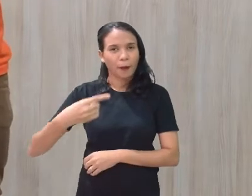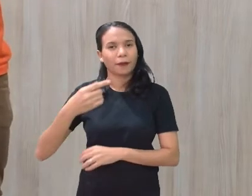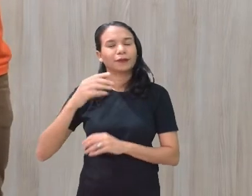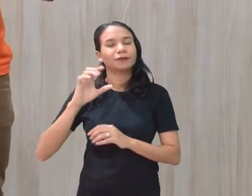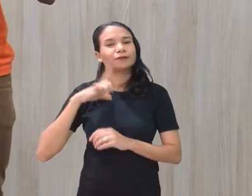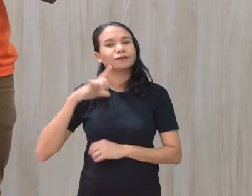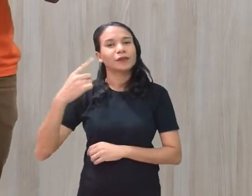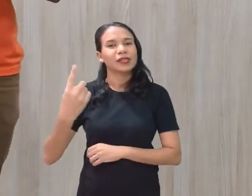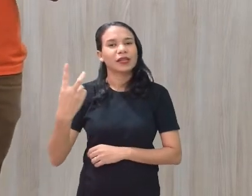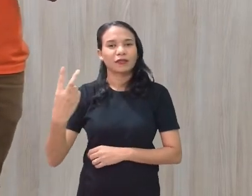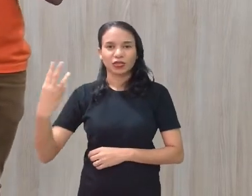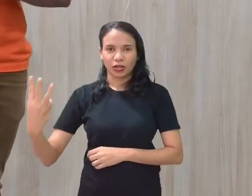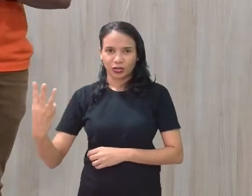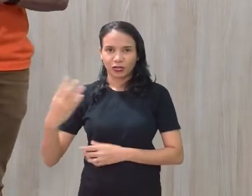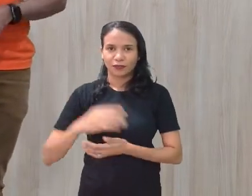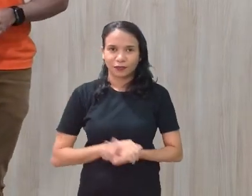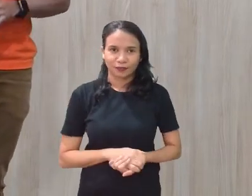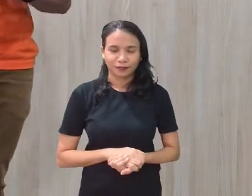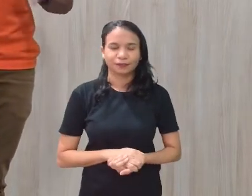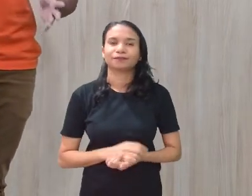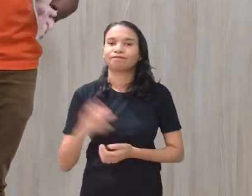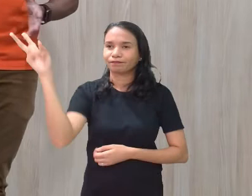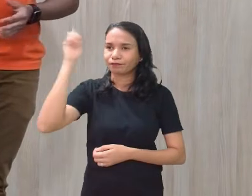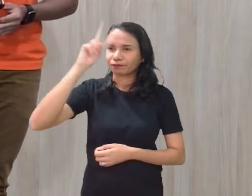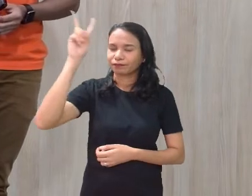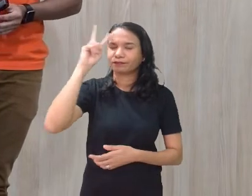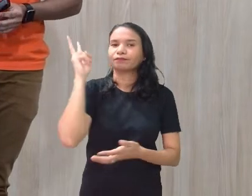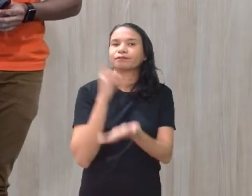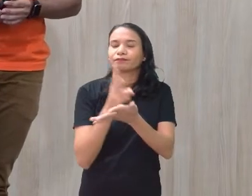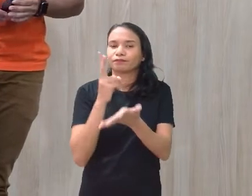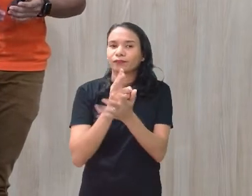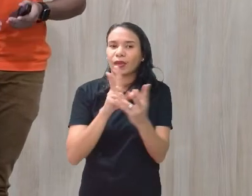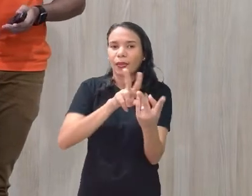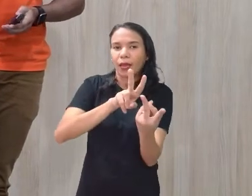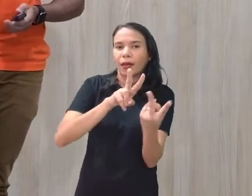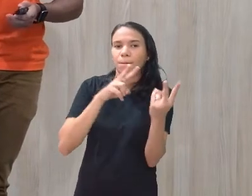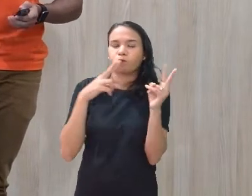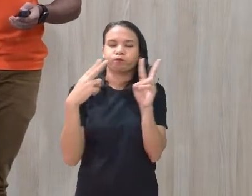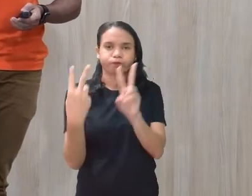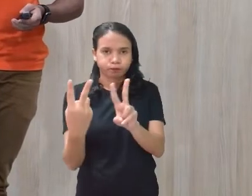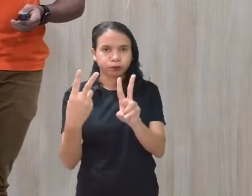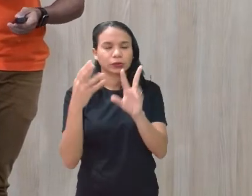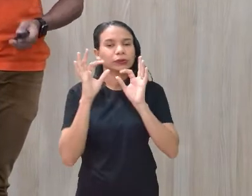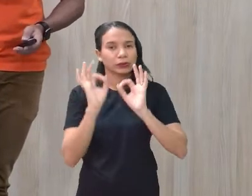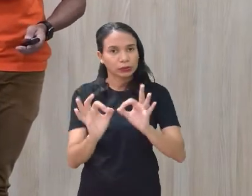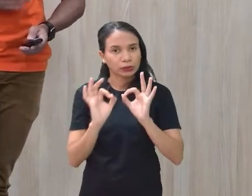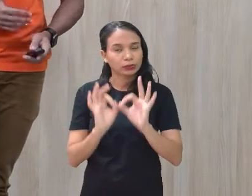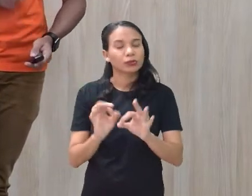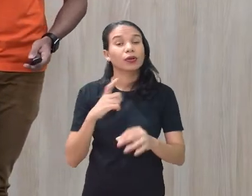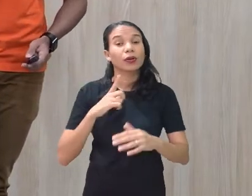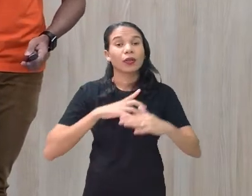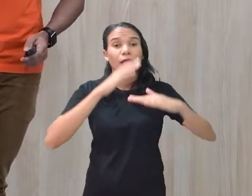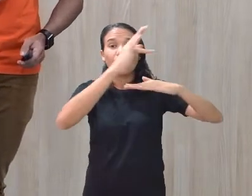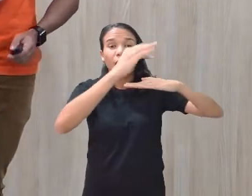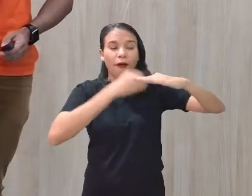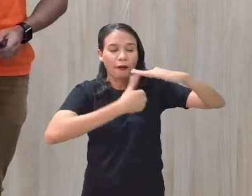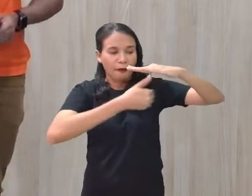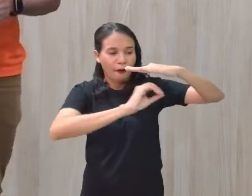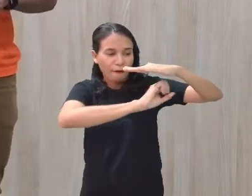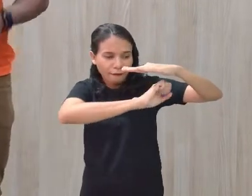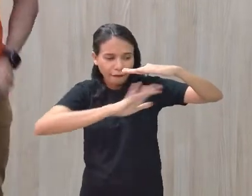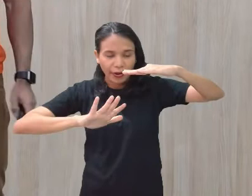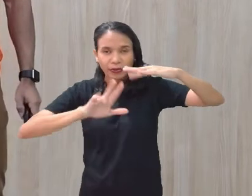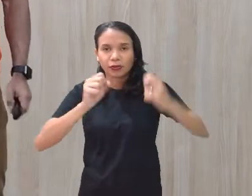tá? 123. Então, lembre sempre aí dessa transformação, tá? Da fração decimal para o